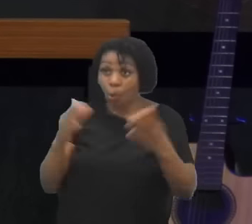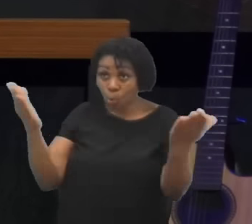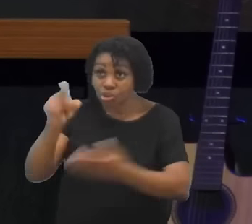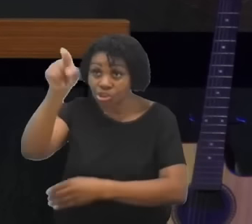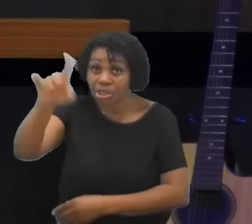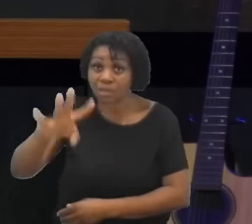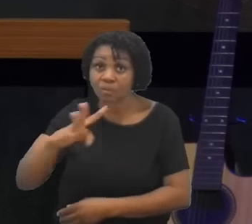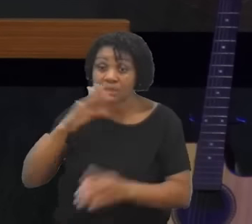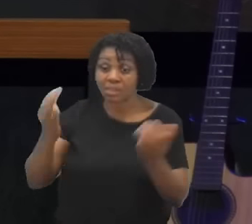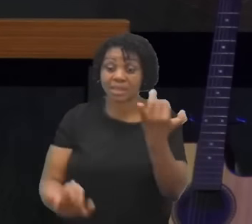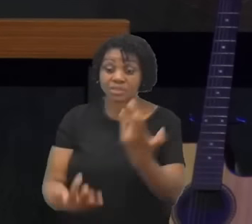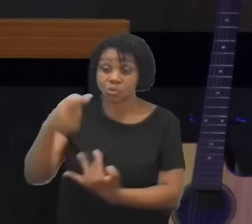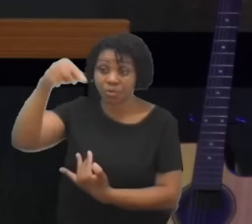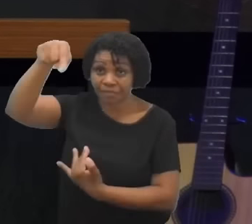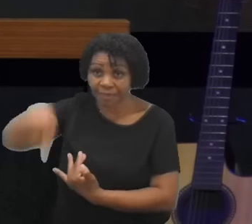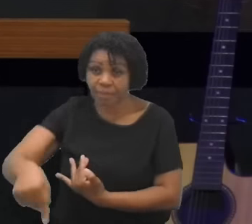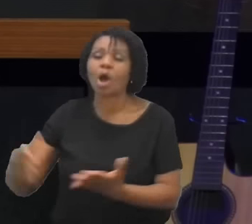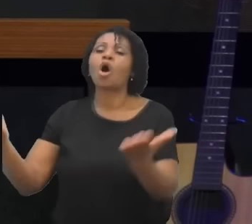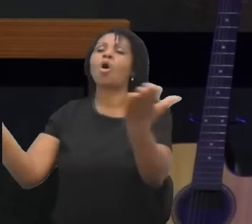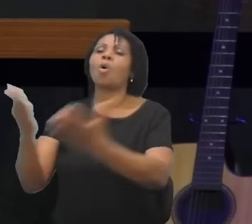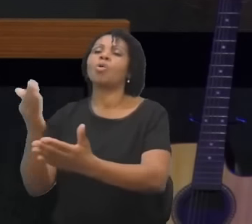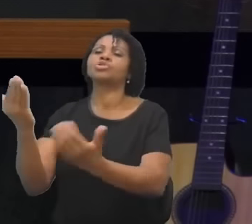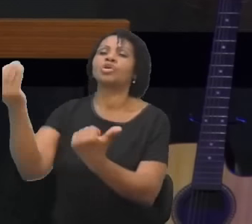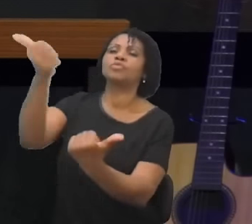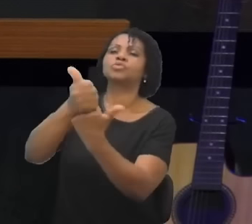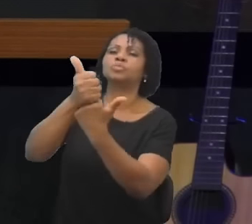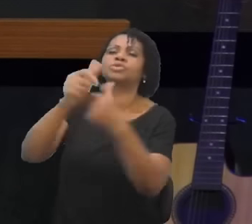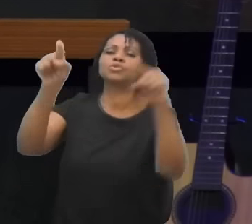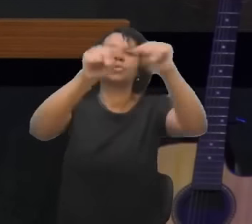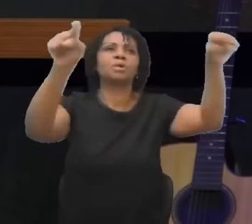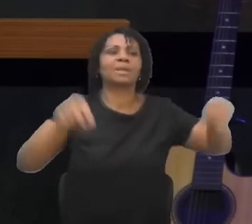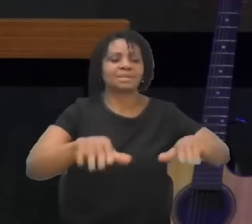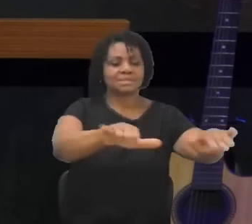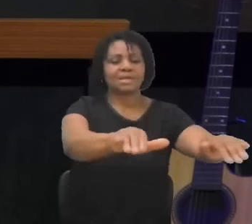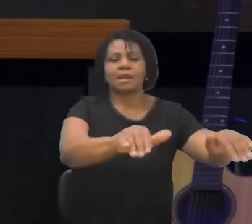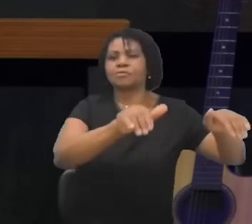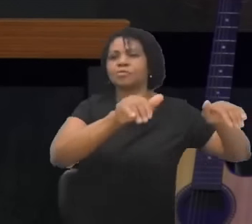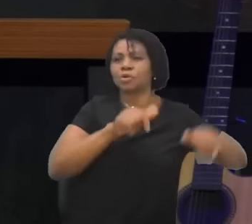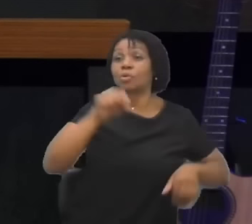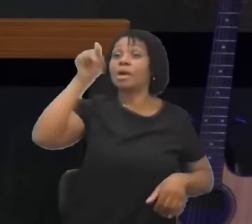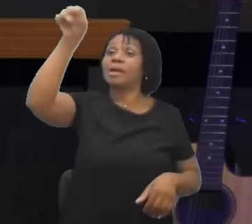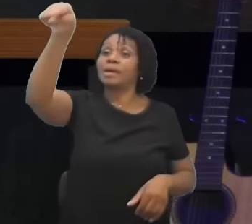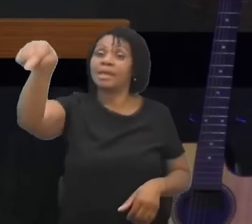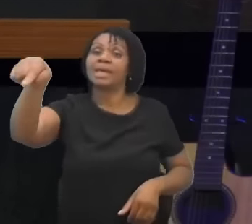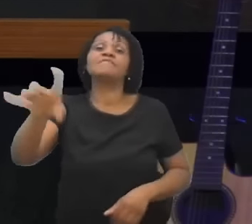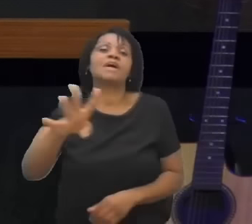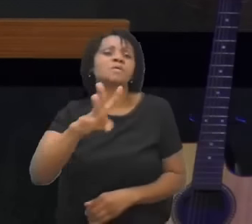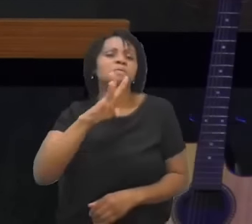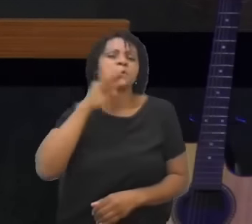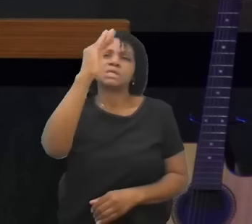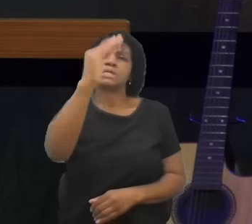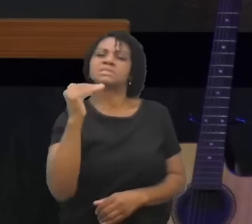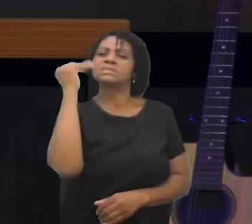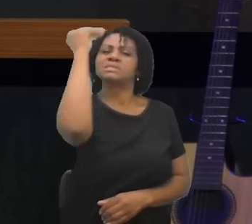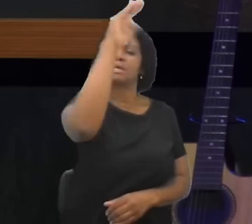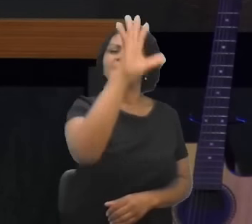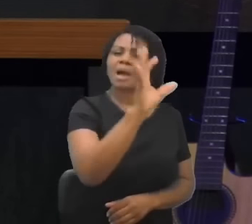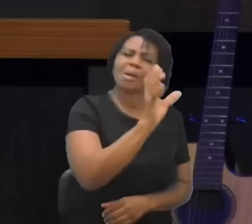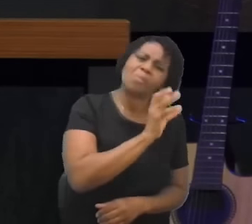ele vai conhecer a sala do trono. Esse homem vai conhecer o mais alto nível de